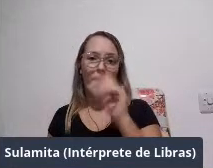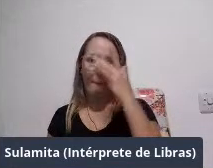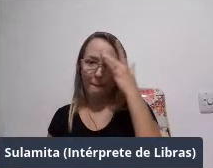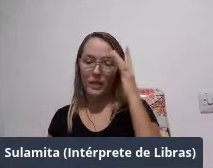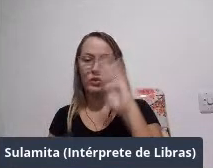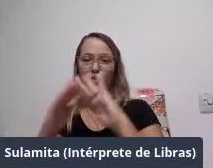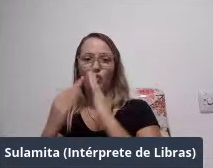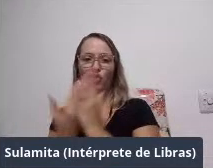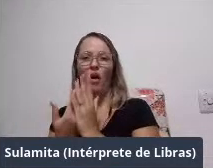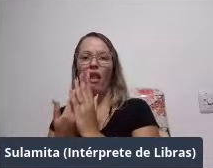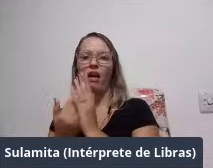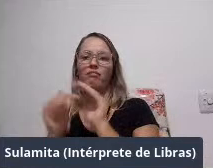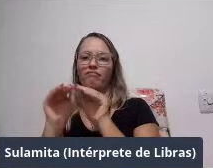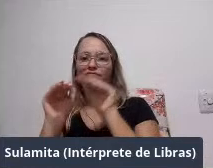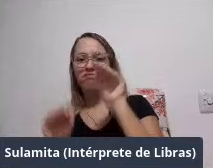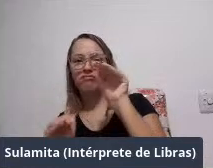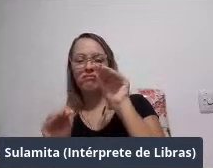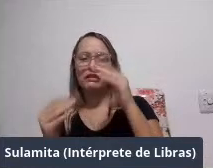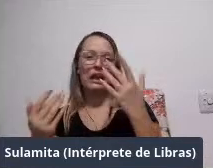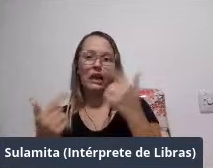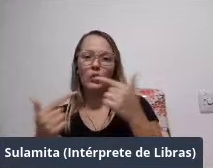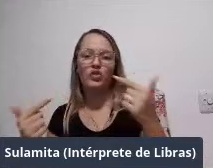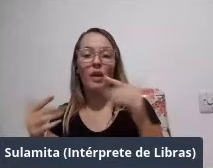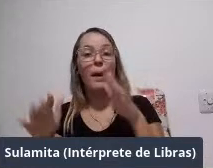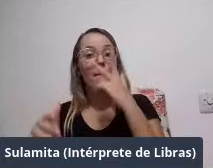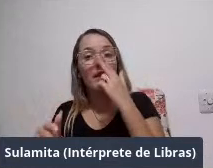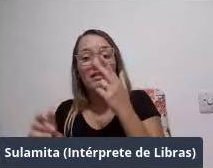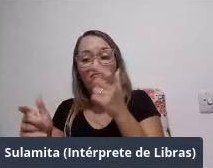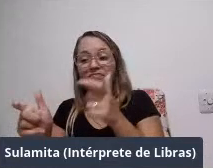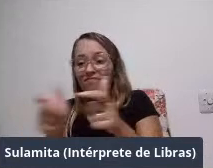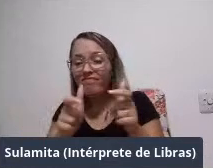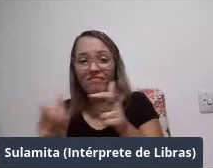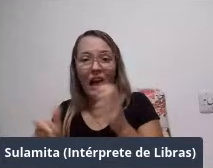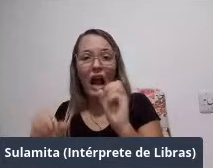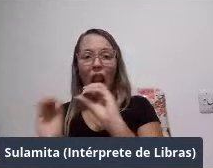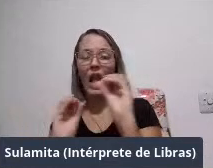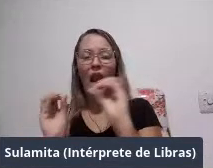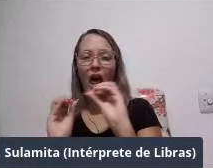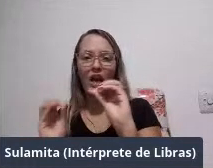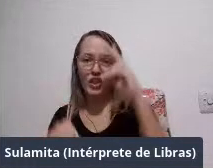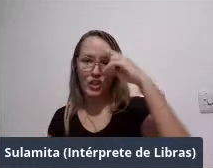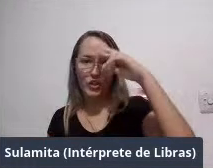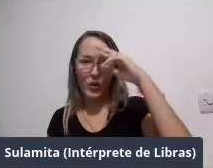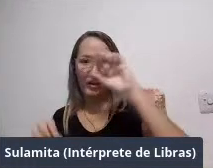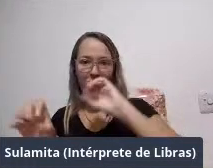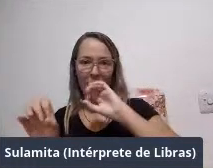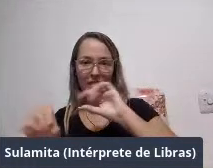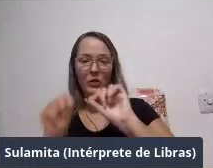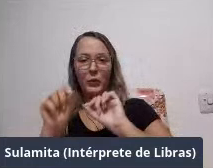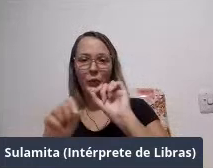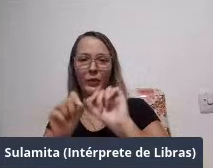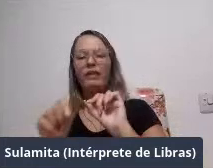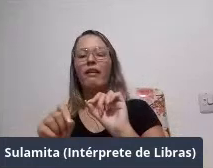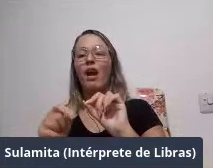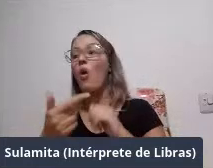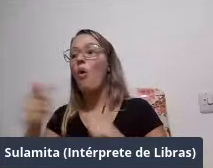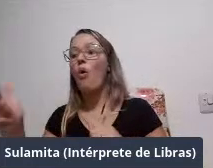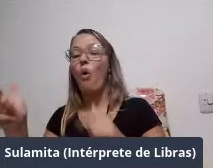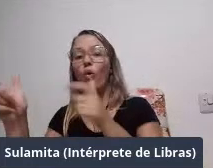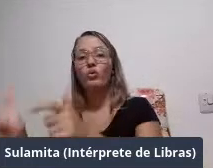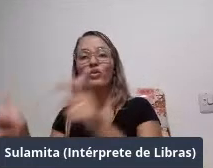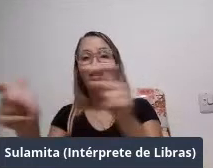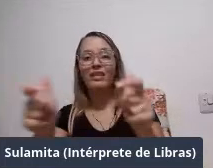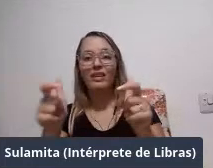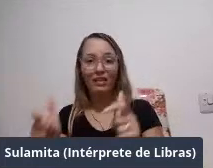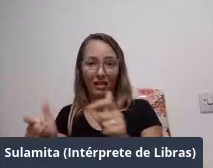da educação, mas era alguma coisa assim que estava ausente da história da educação. E na história, né, no, naquela, nessa outra, esse outro campo de pesquisa